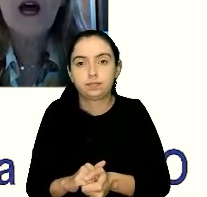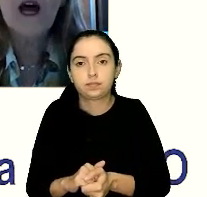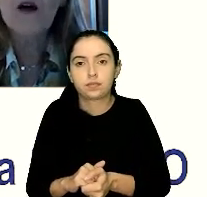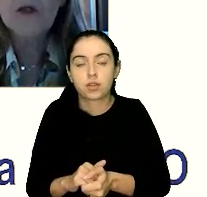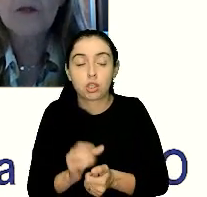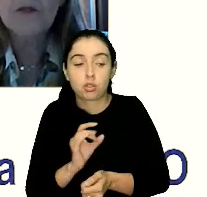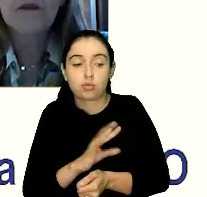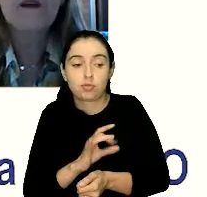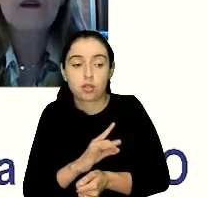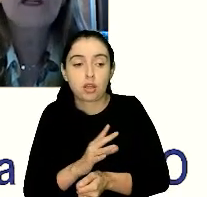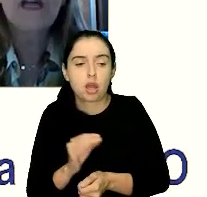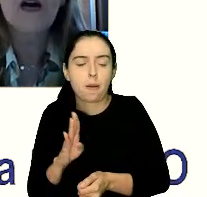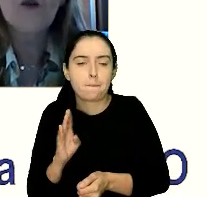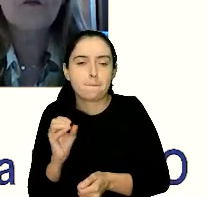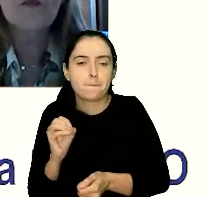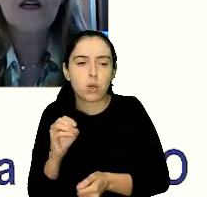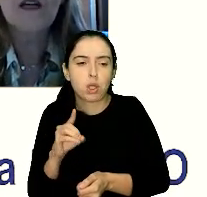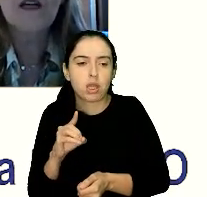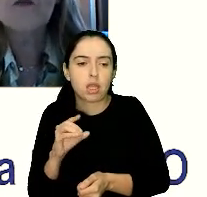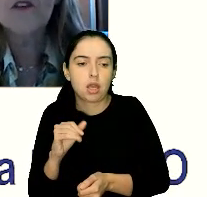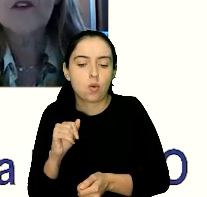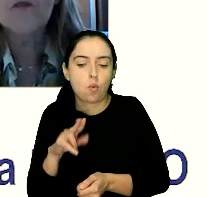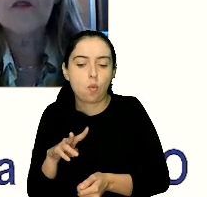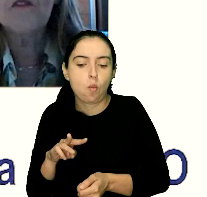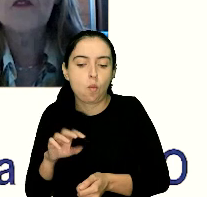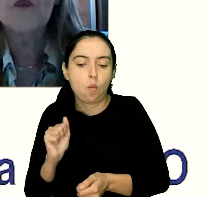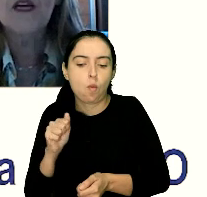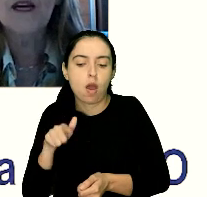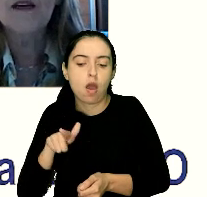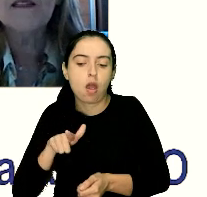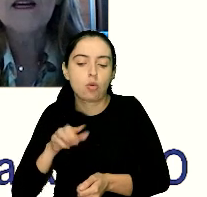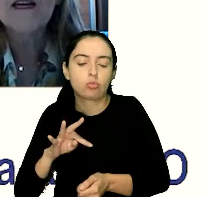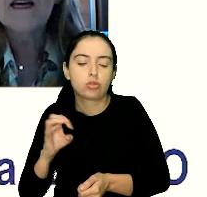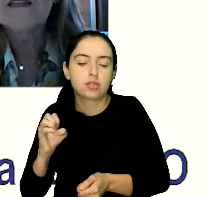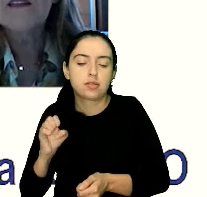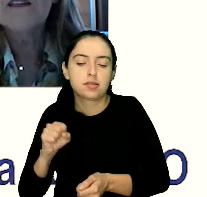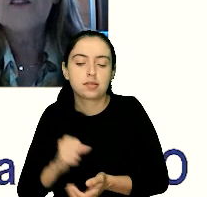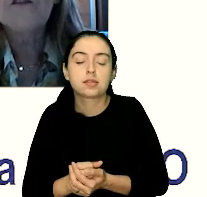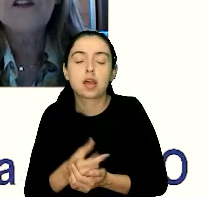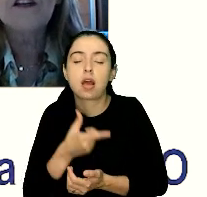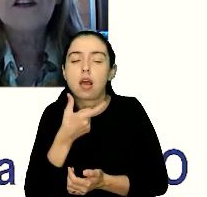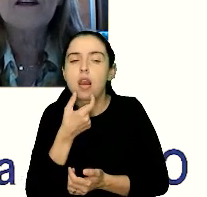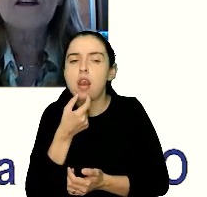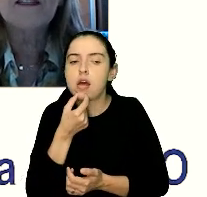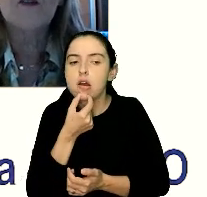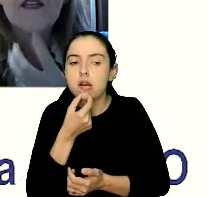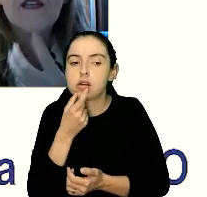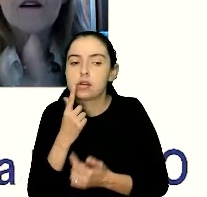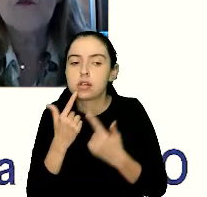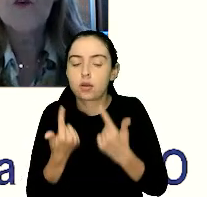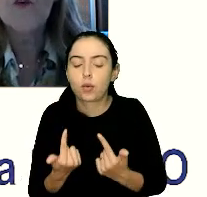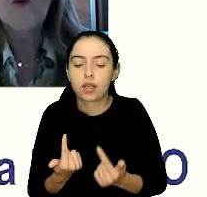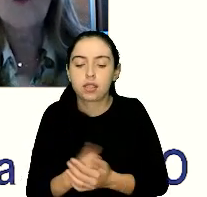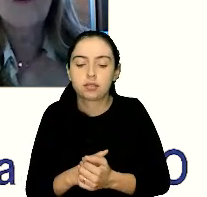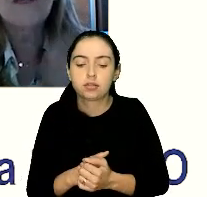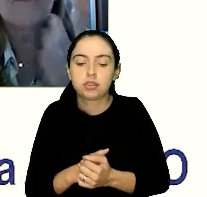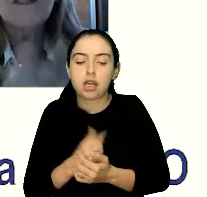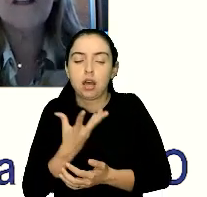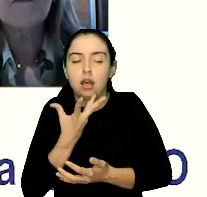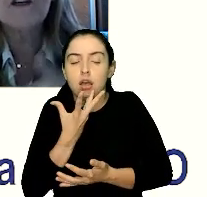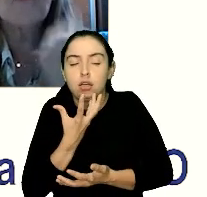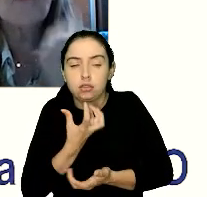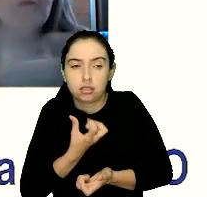de burnout. Né? Burnout é um termo que vem do inglês, que significa exaustão